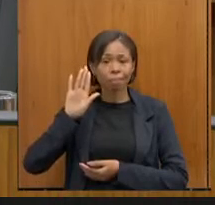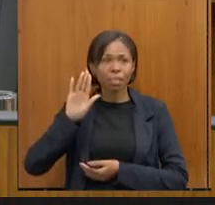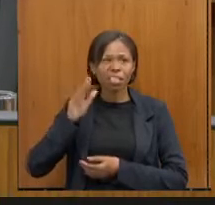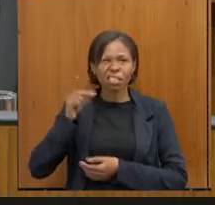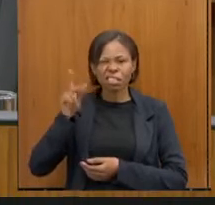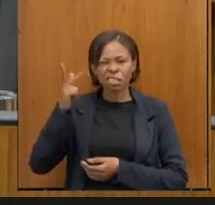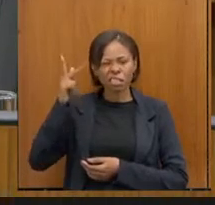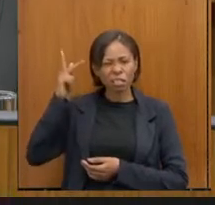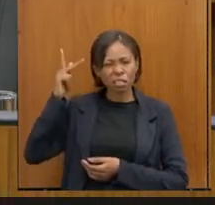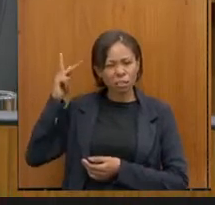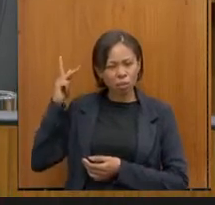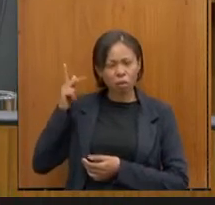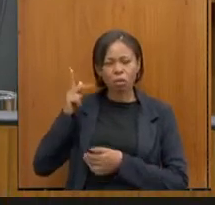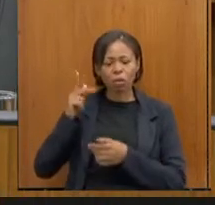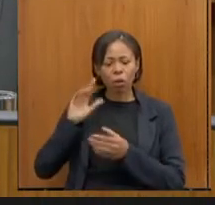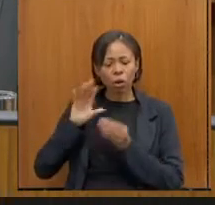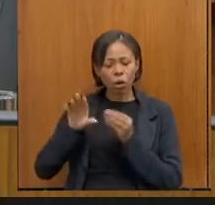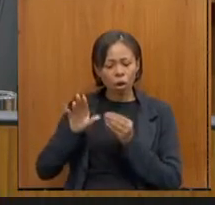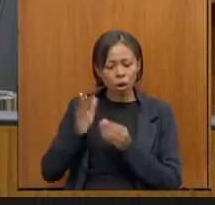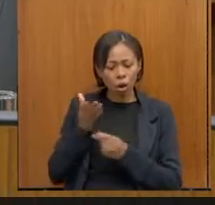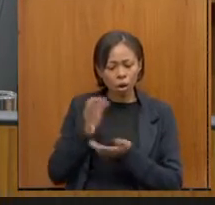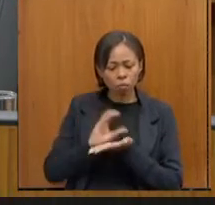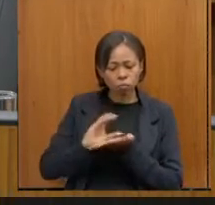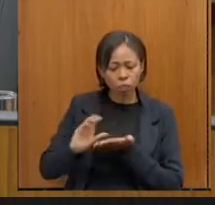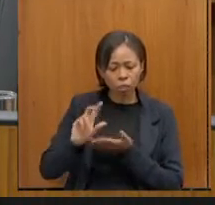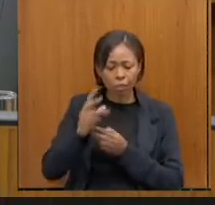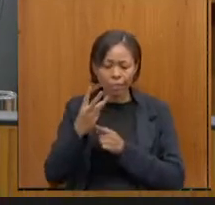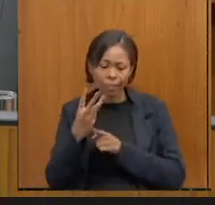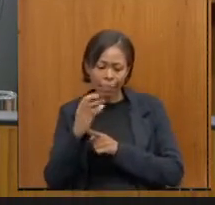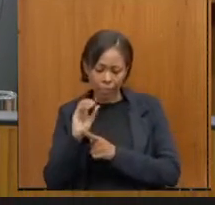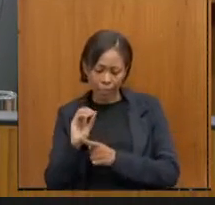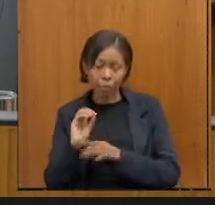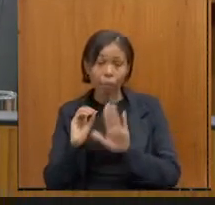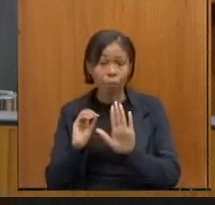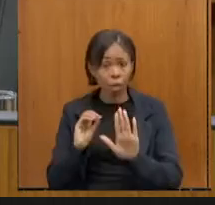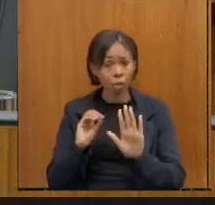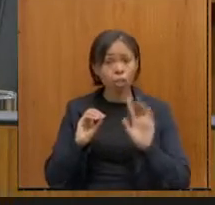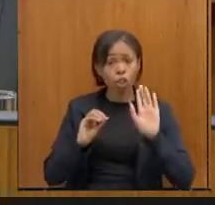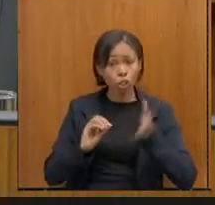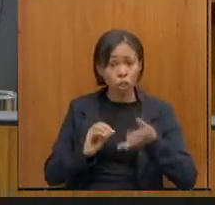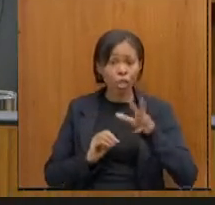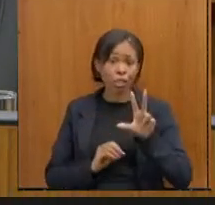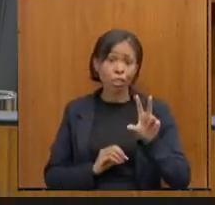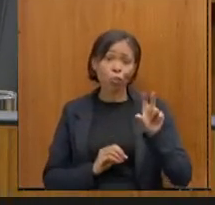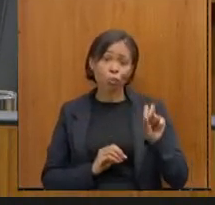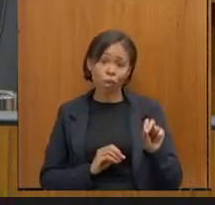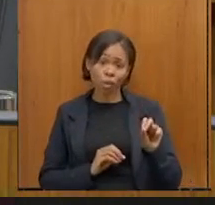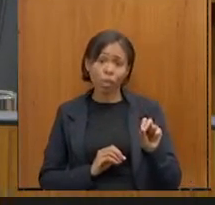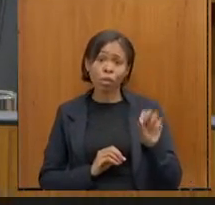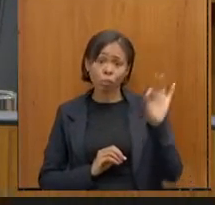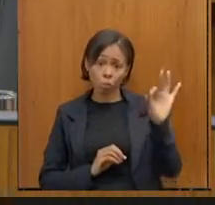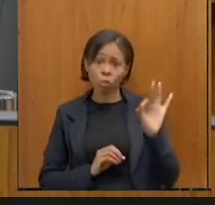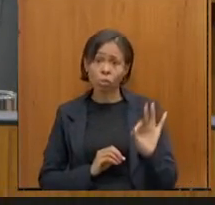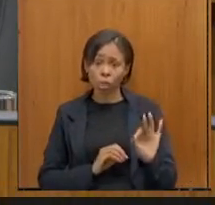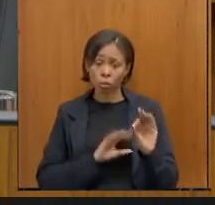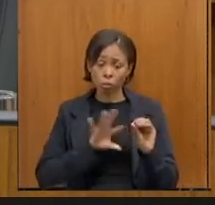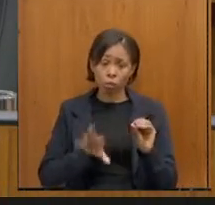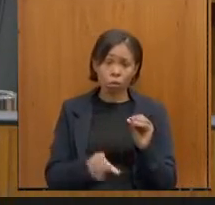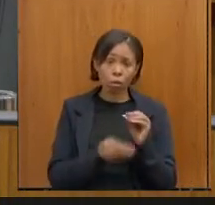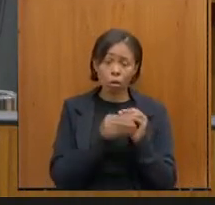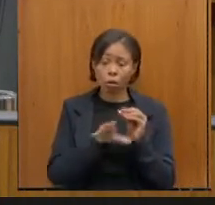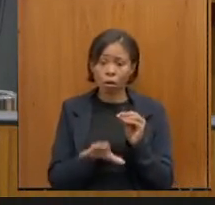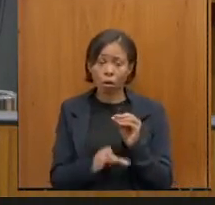se implementa trinta por cento estamos com cinquenta por cento de implementação com pandemia com dificuldade de